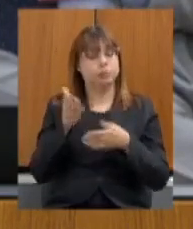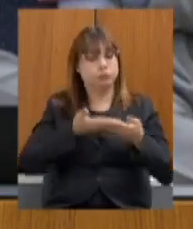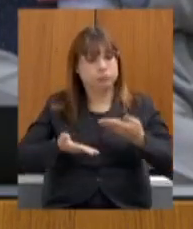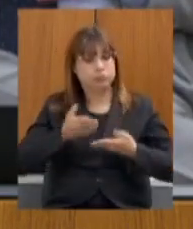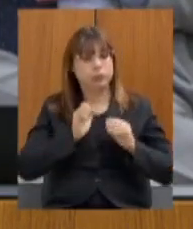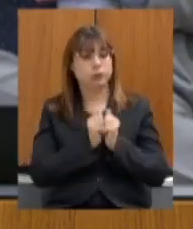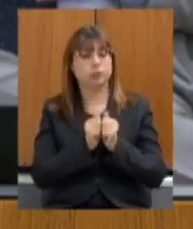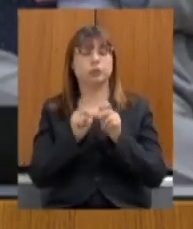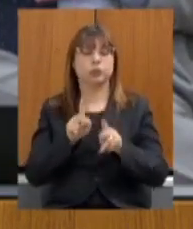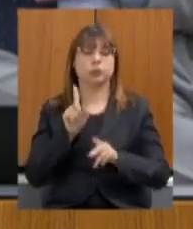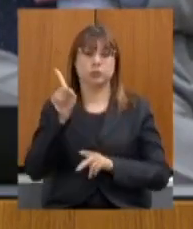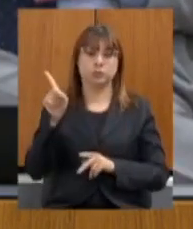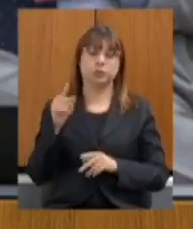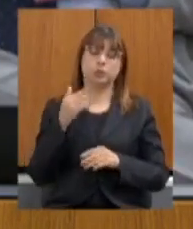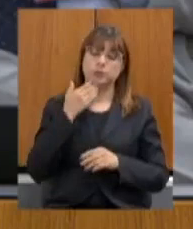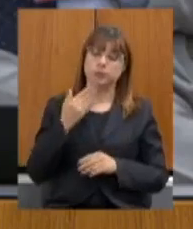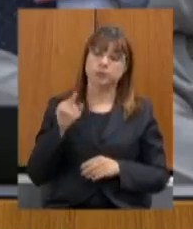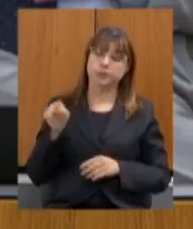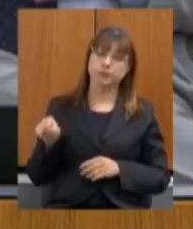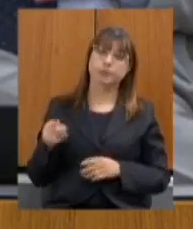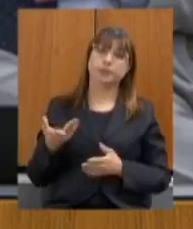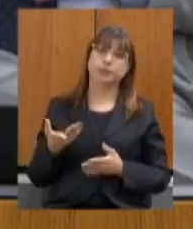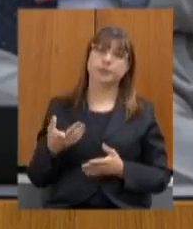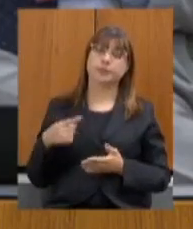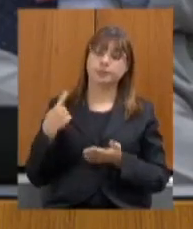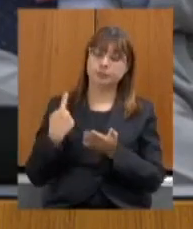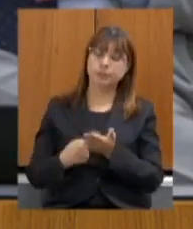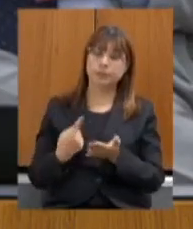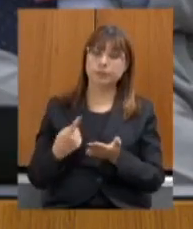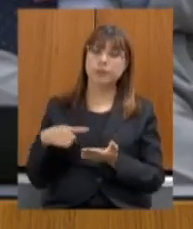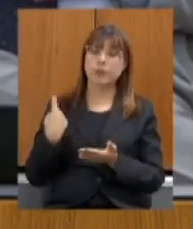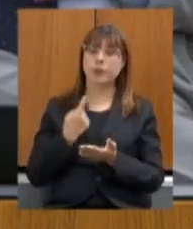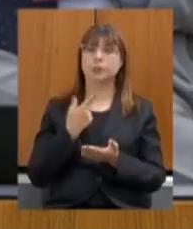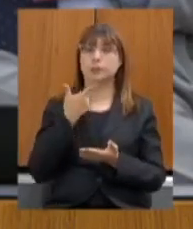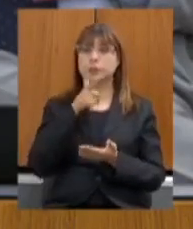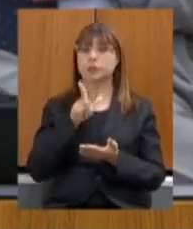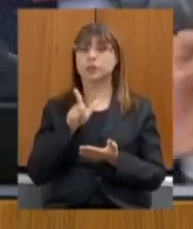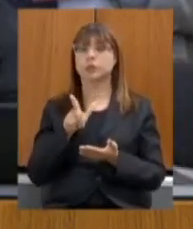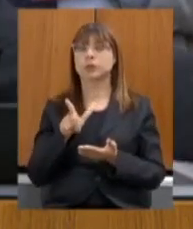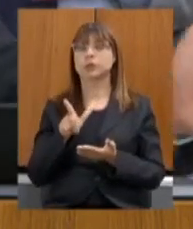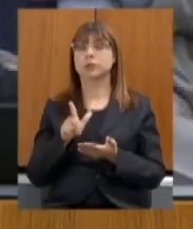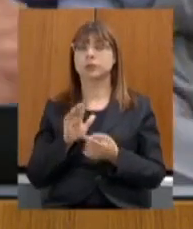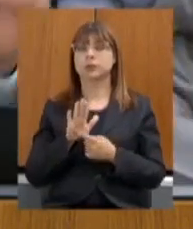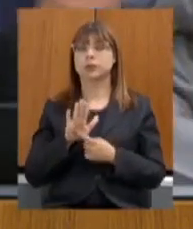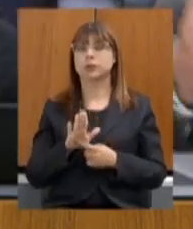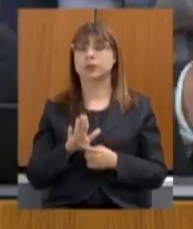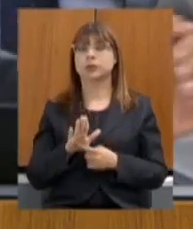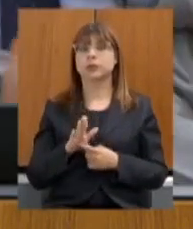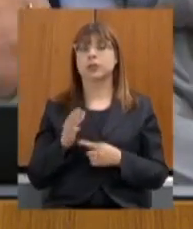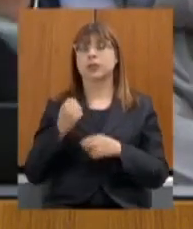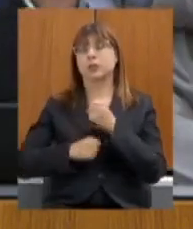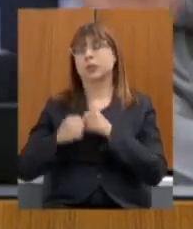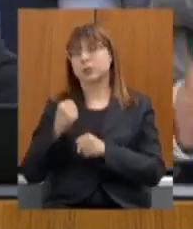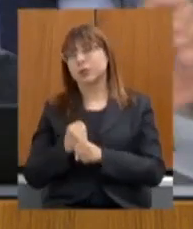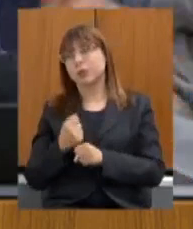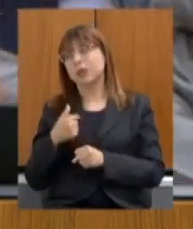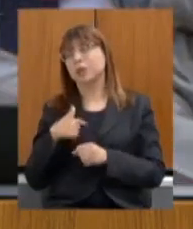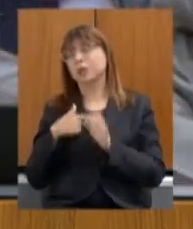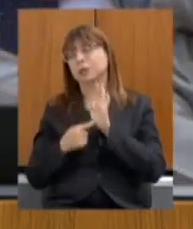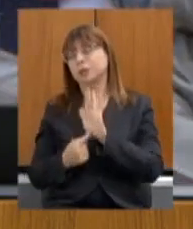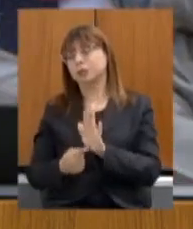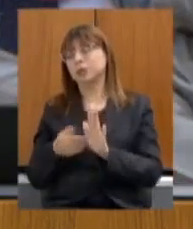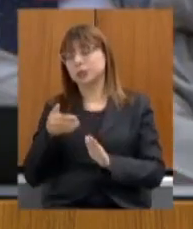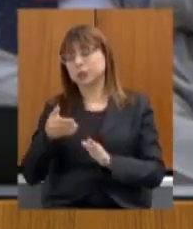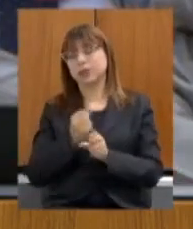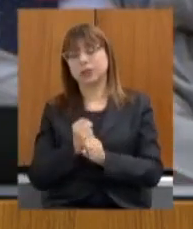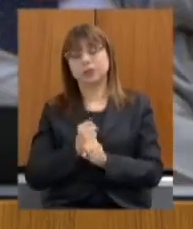Então, queria fazer o pedido dessa agenda para que nós possamos apresentar, como viemos apresentando, apresentei no ano passado, apresentei já esse